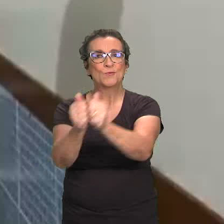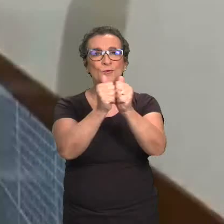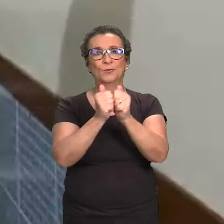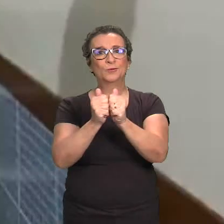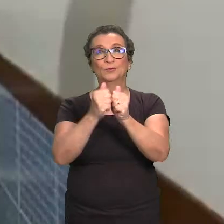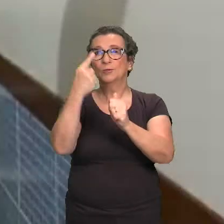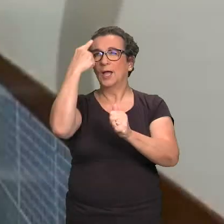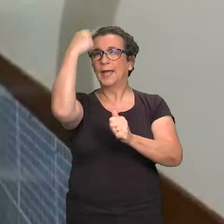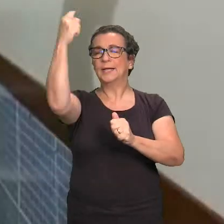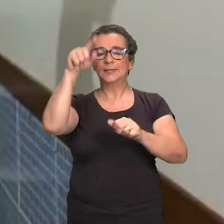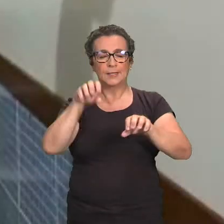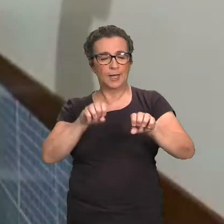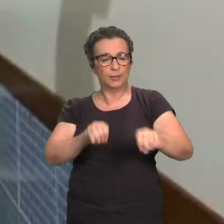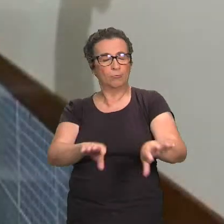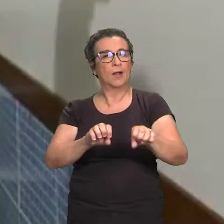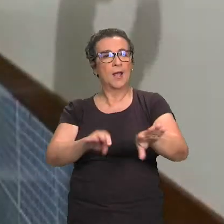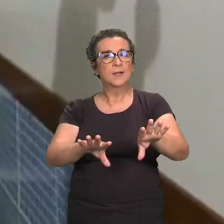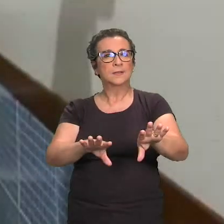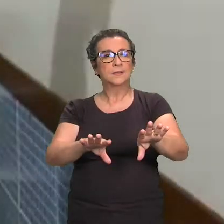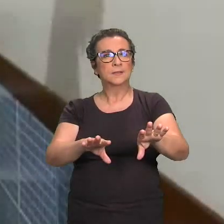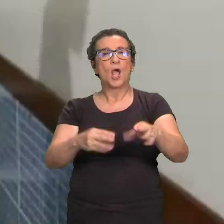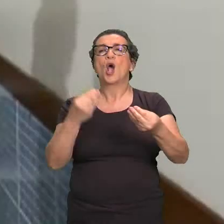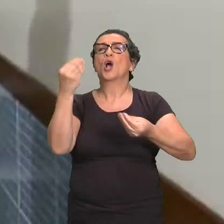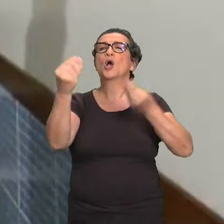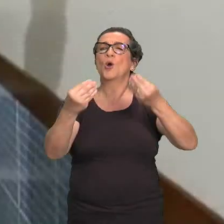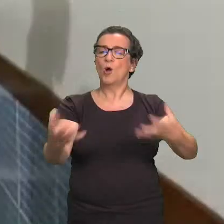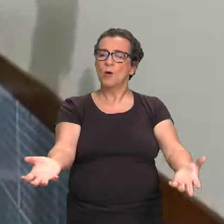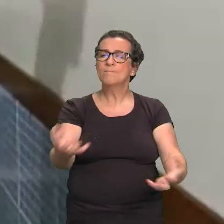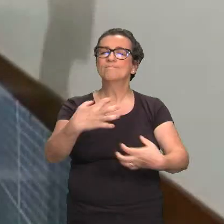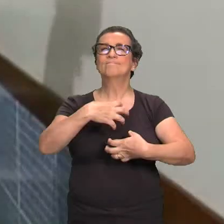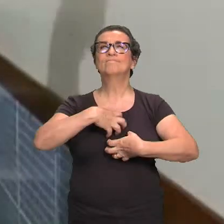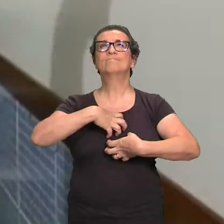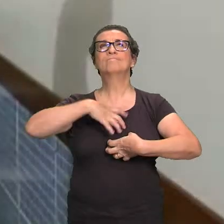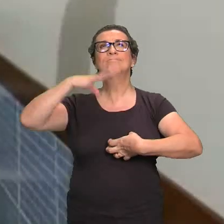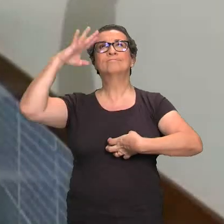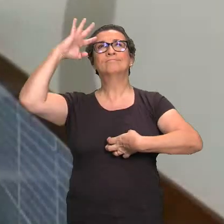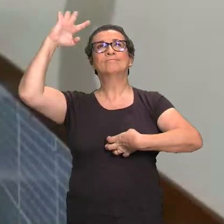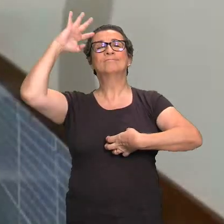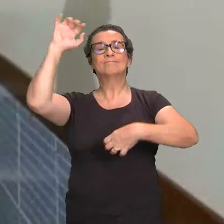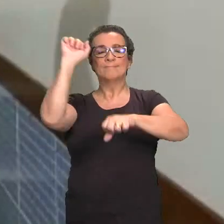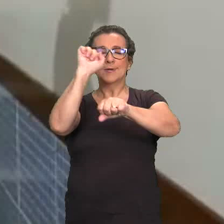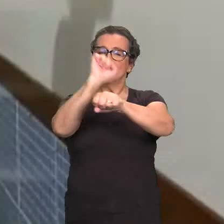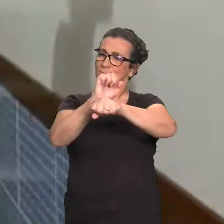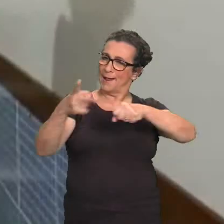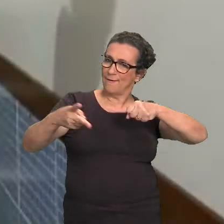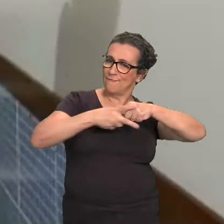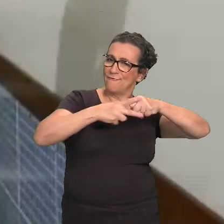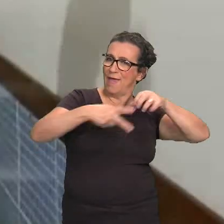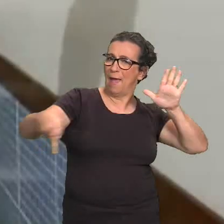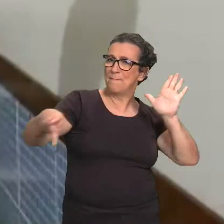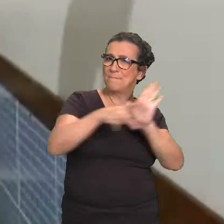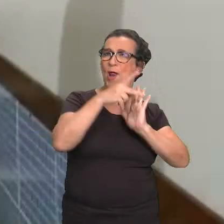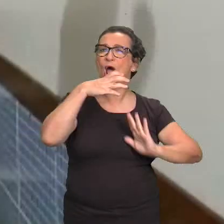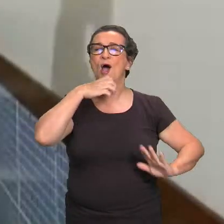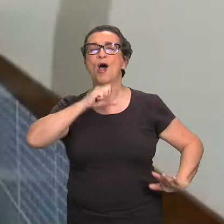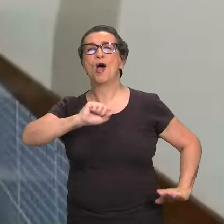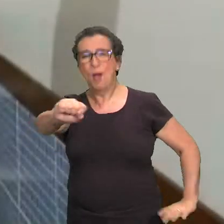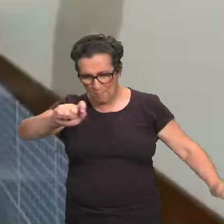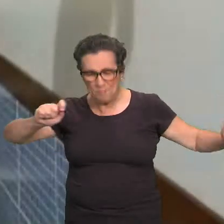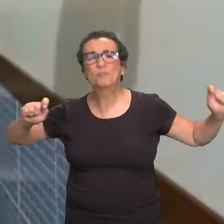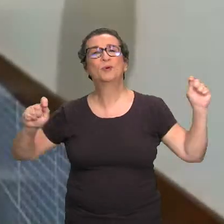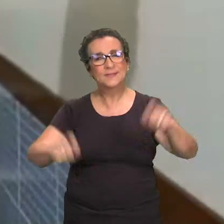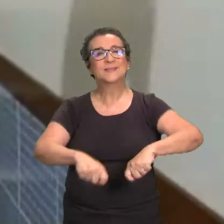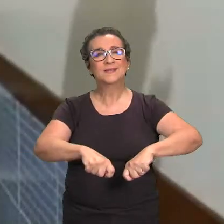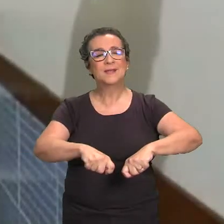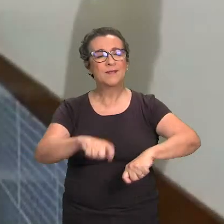de educação com esperança, do verbo esperançar, acreditando que é possível olhar